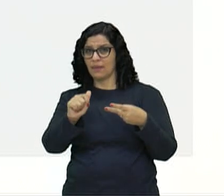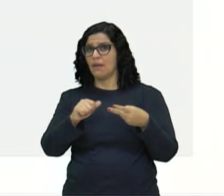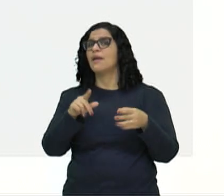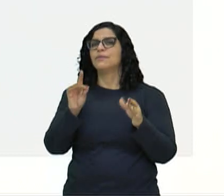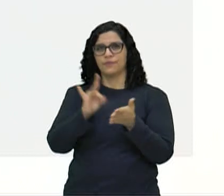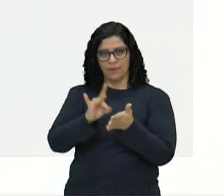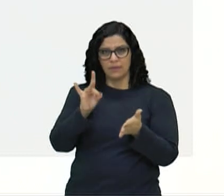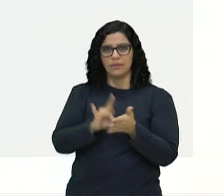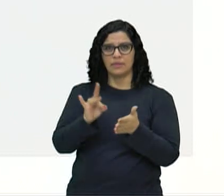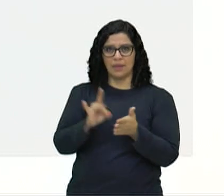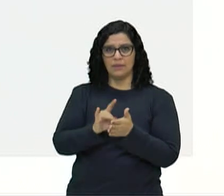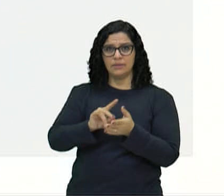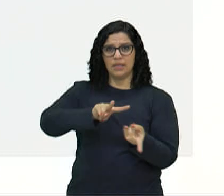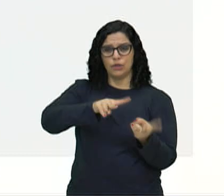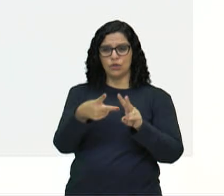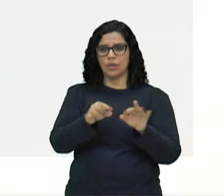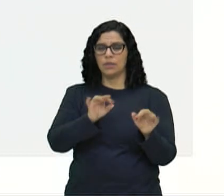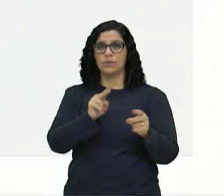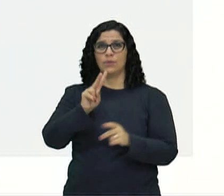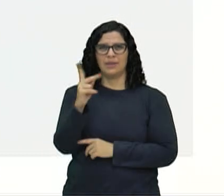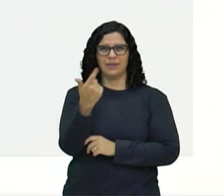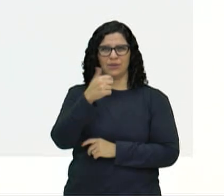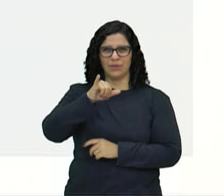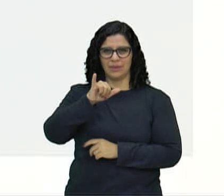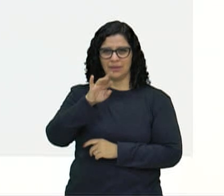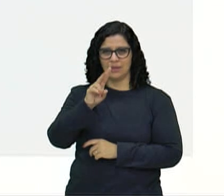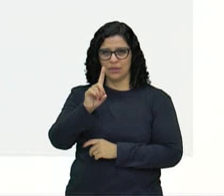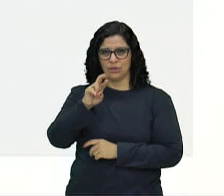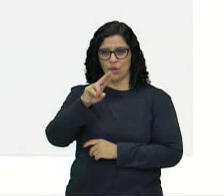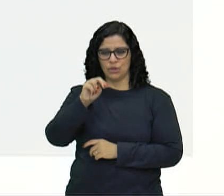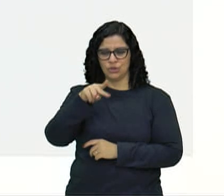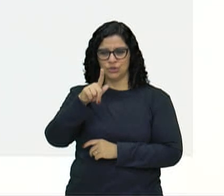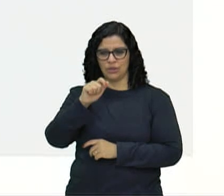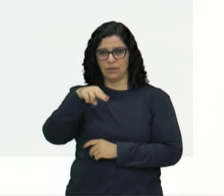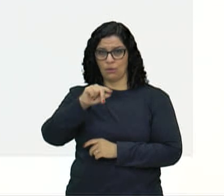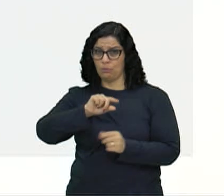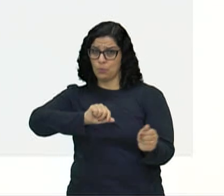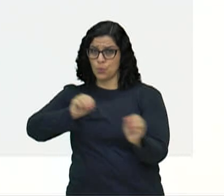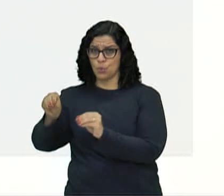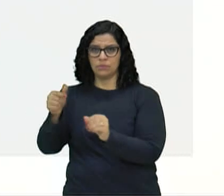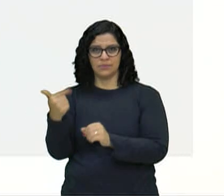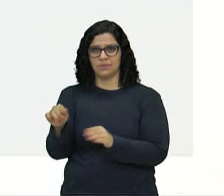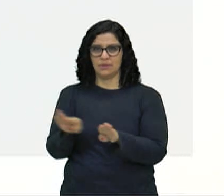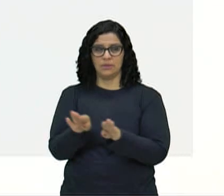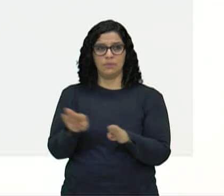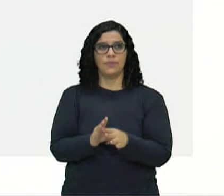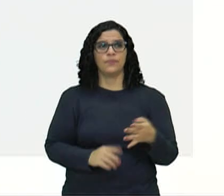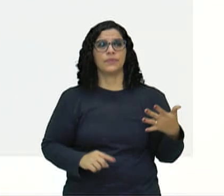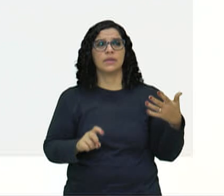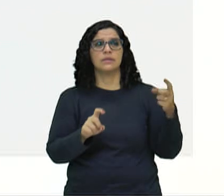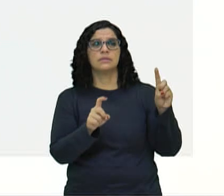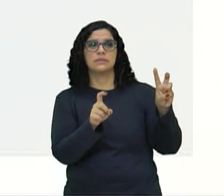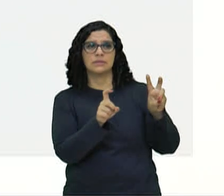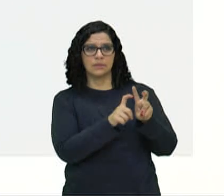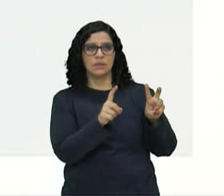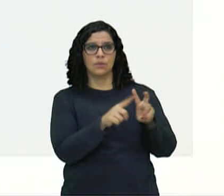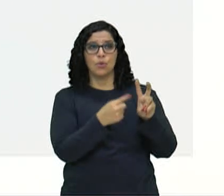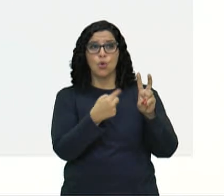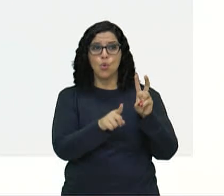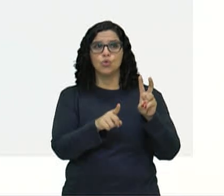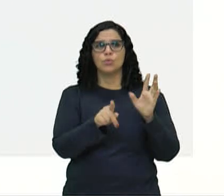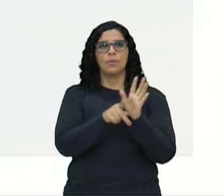de hidrogênio para um lado e para o outro. Eu já vou mostrar esse resumo para vocês. A fermentação, o último aceptor de hidrogênio é